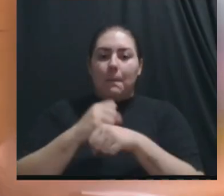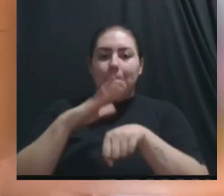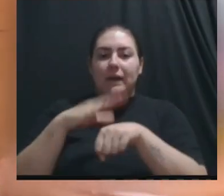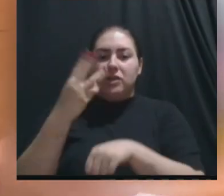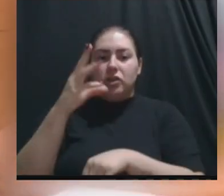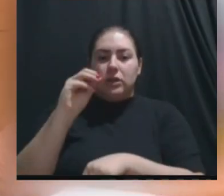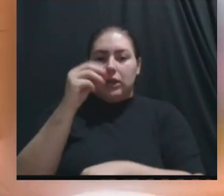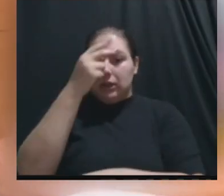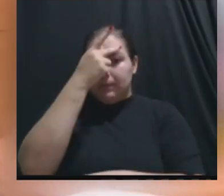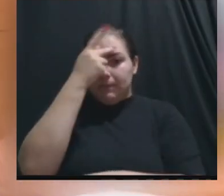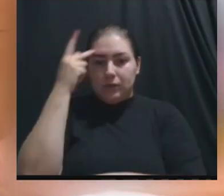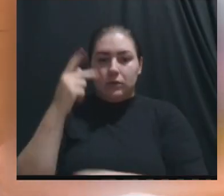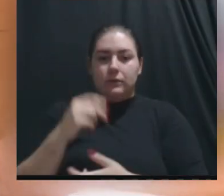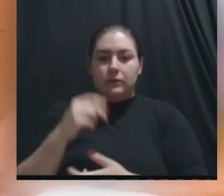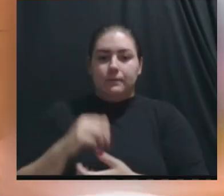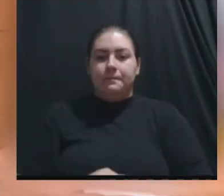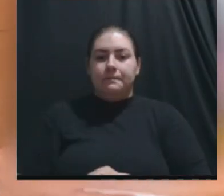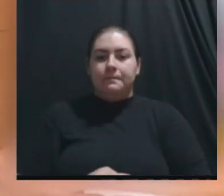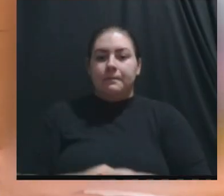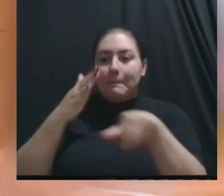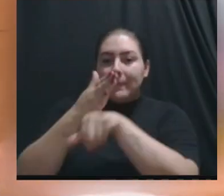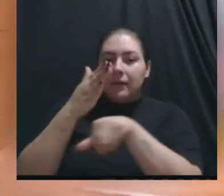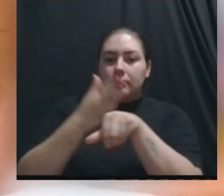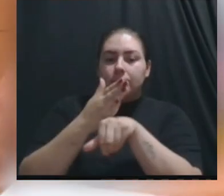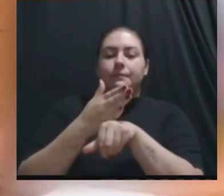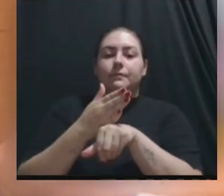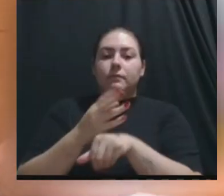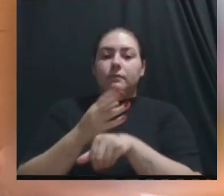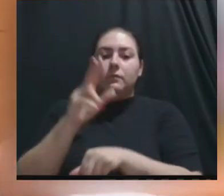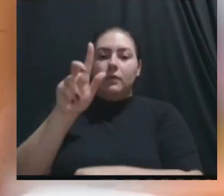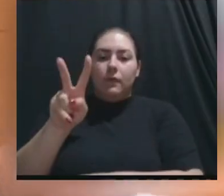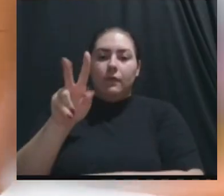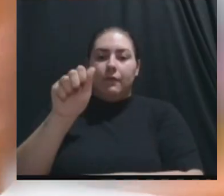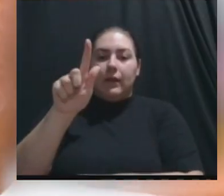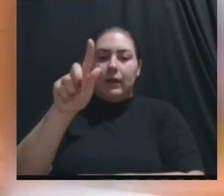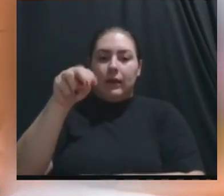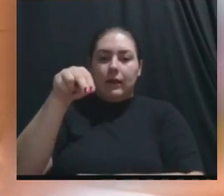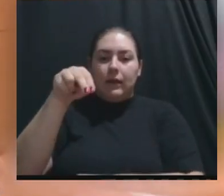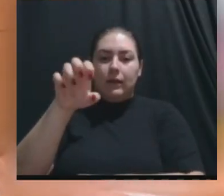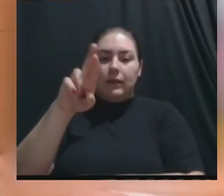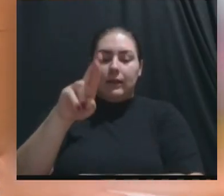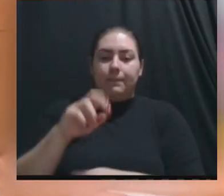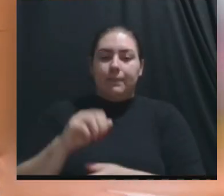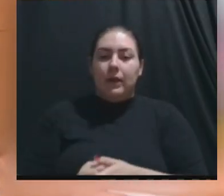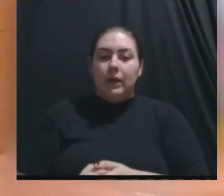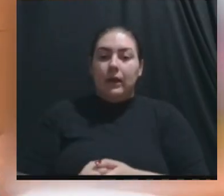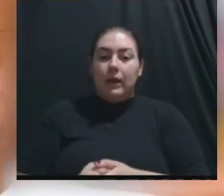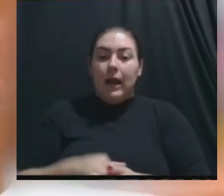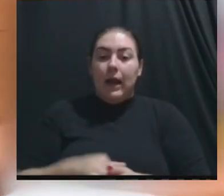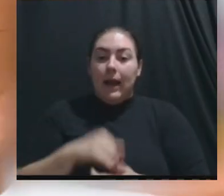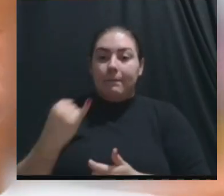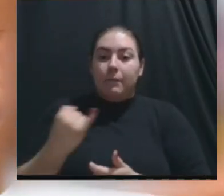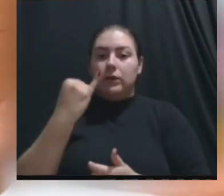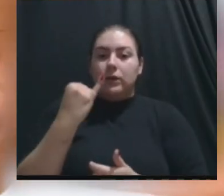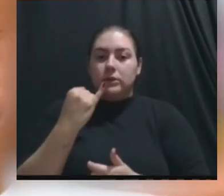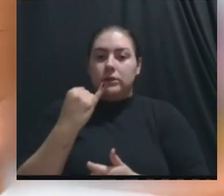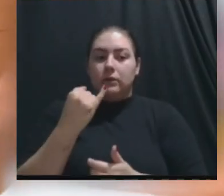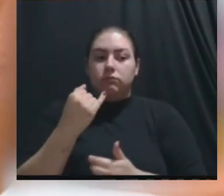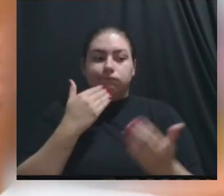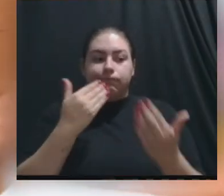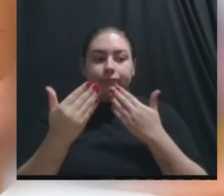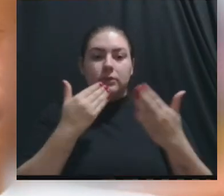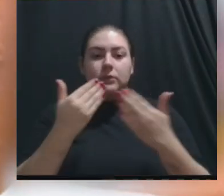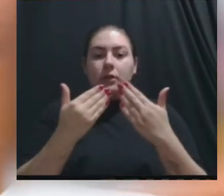participação do vereador Wagner Romão, reforçando a importância do diálogo entre o poder público e a comunidade escolar. A gente tem que fazer